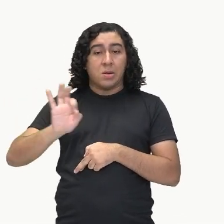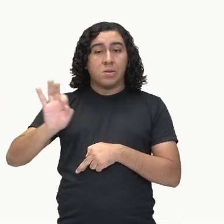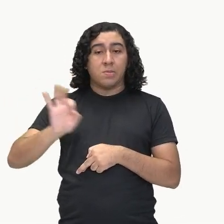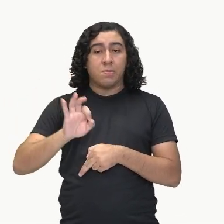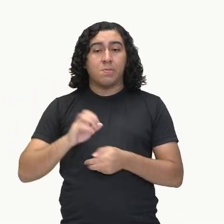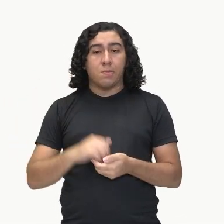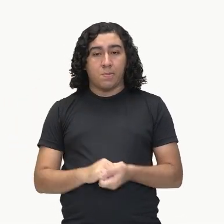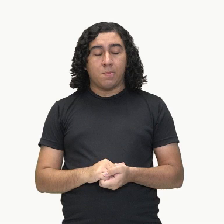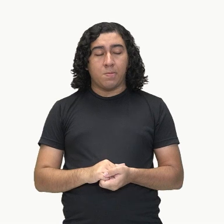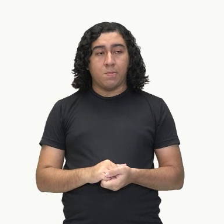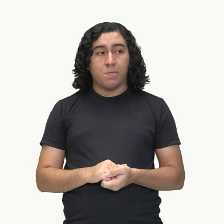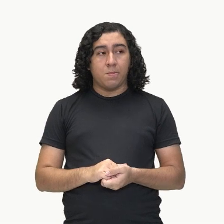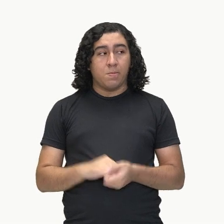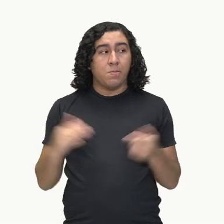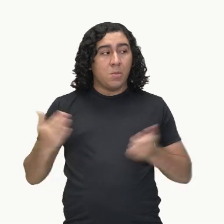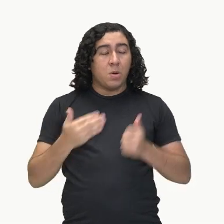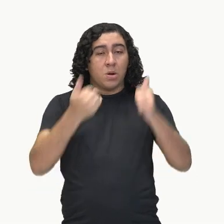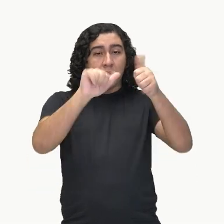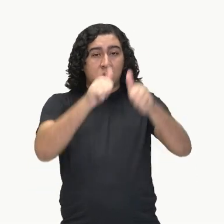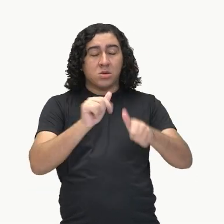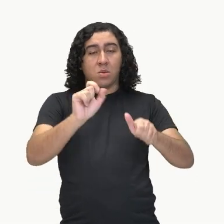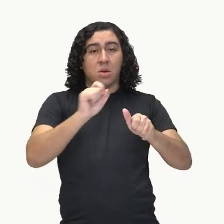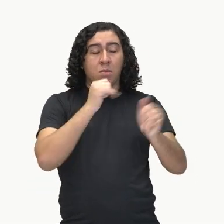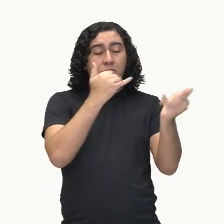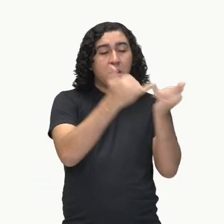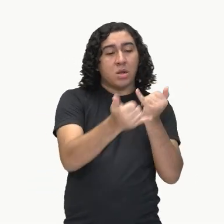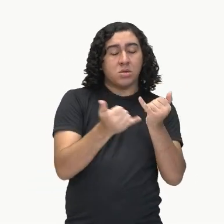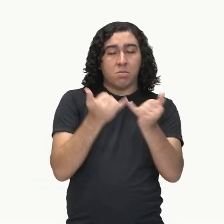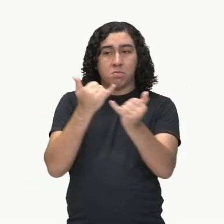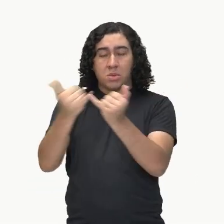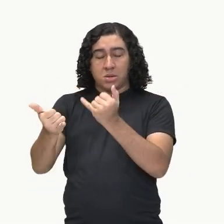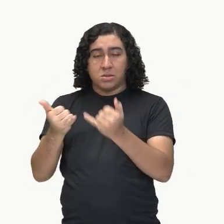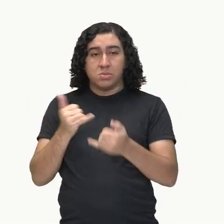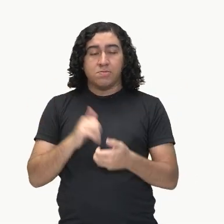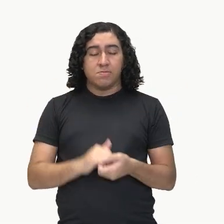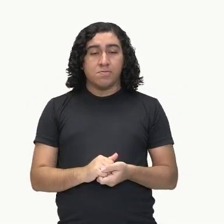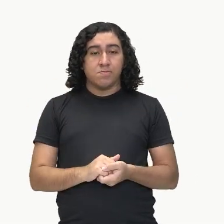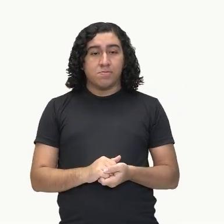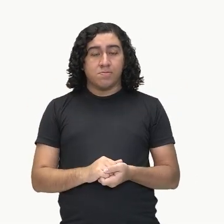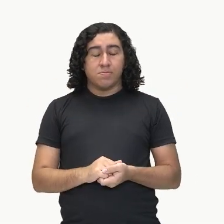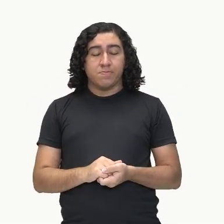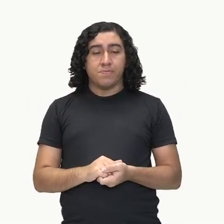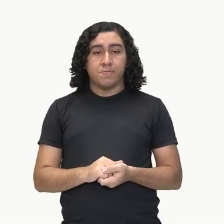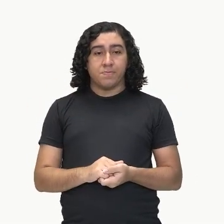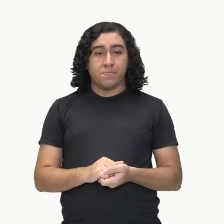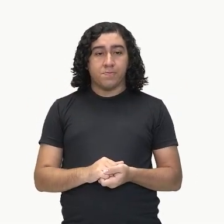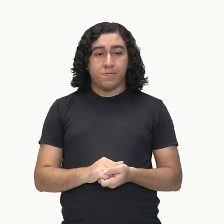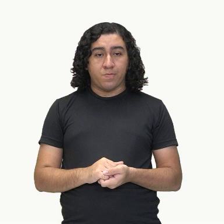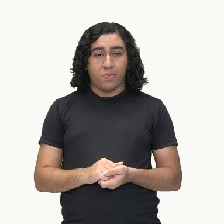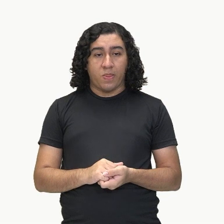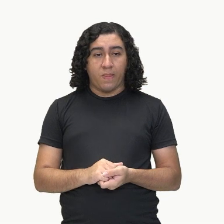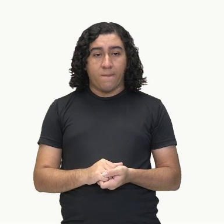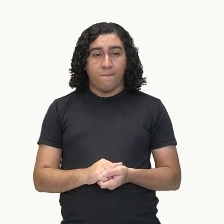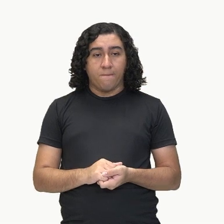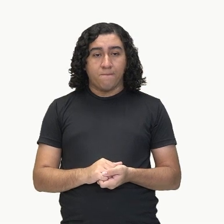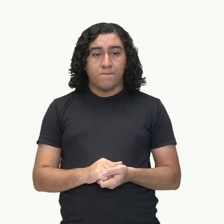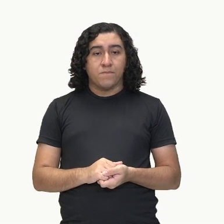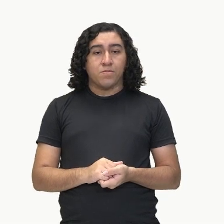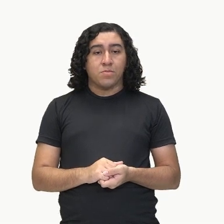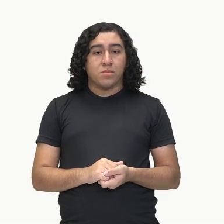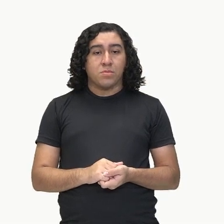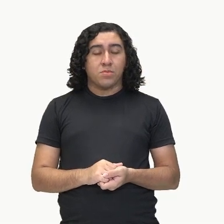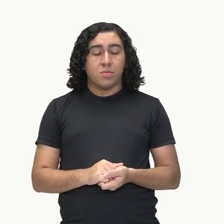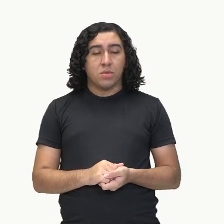agora localizar aí os termos semelhantes. Nós temos aqui como semelhante x ao